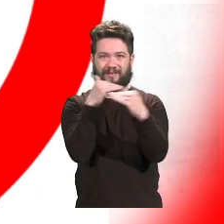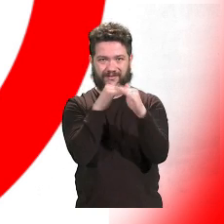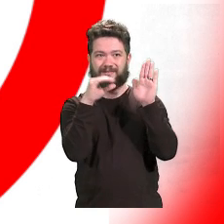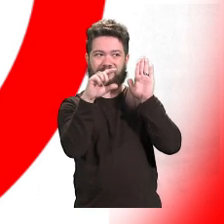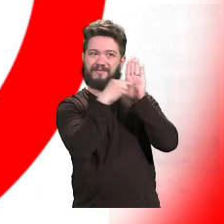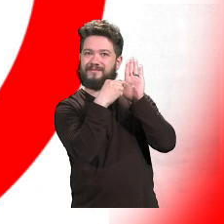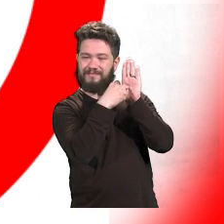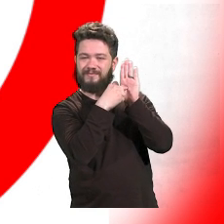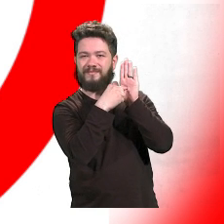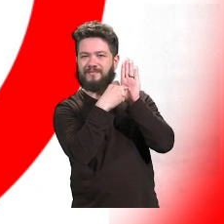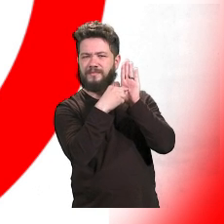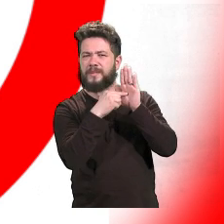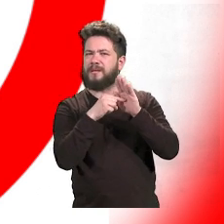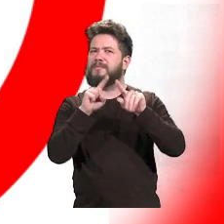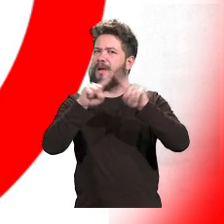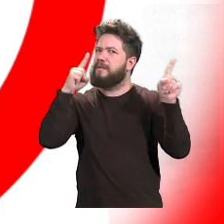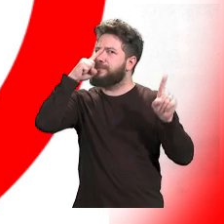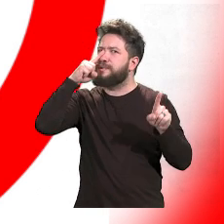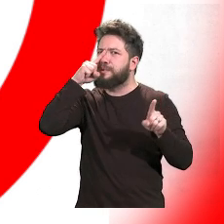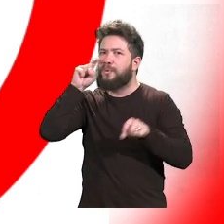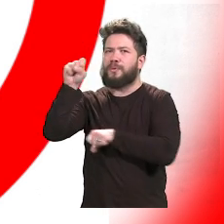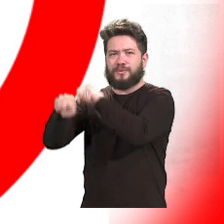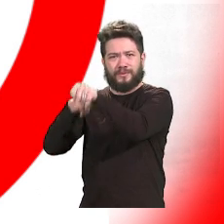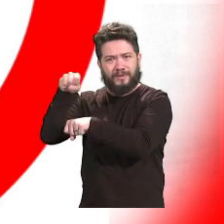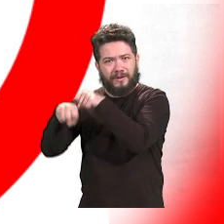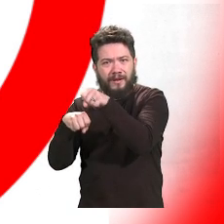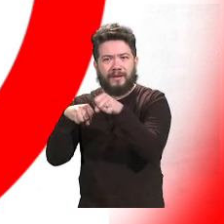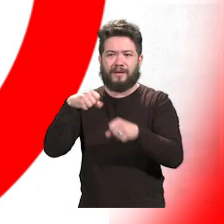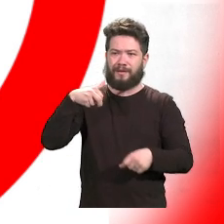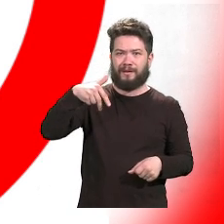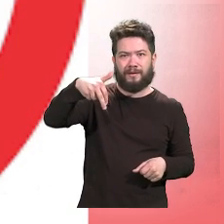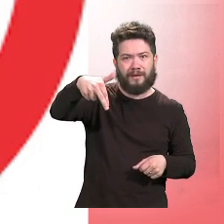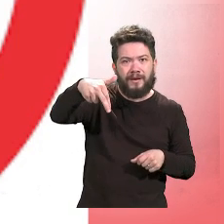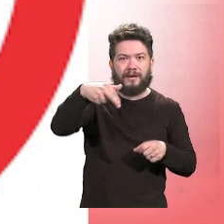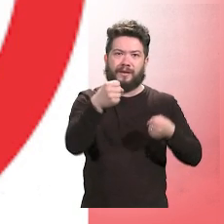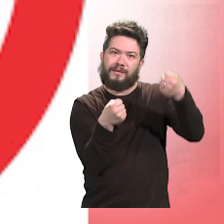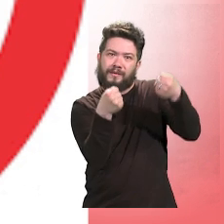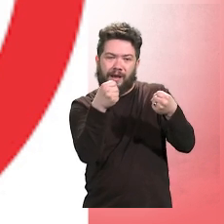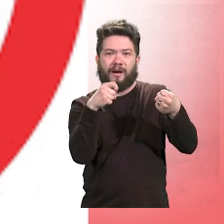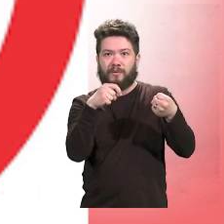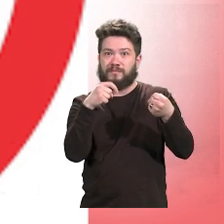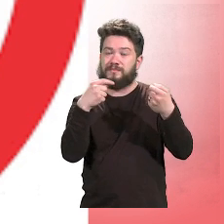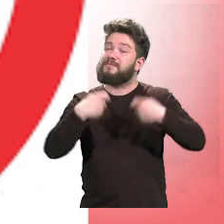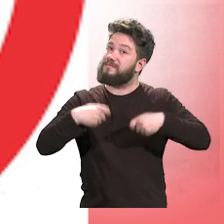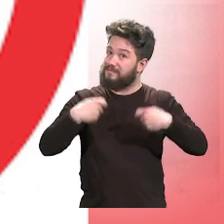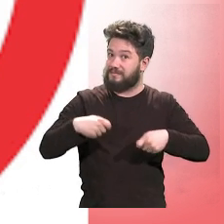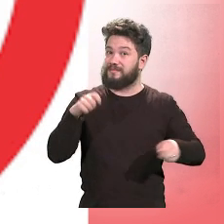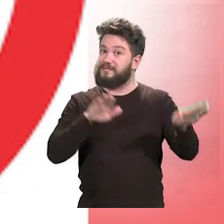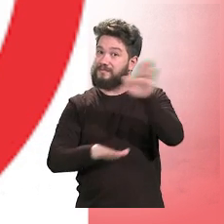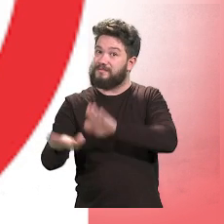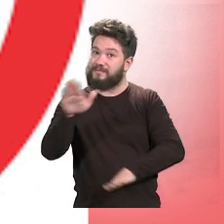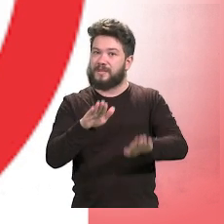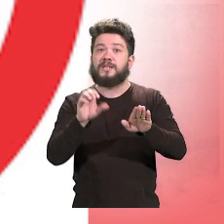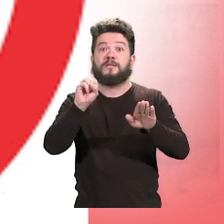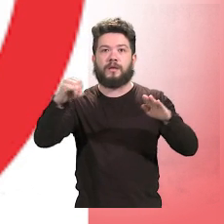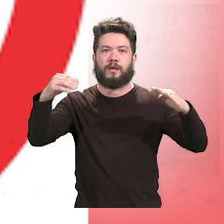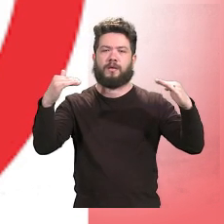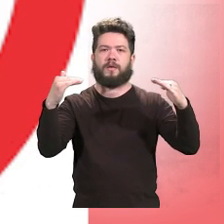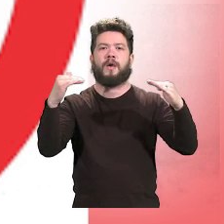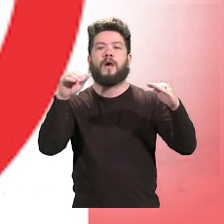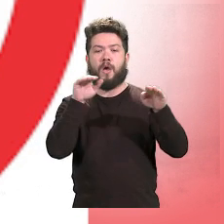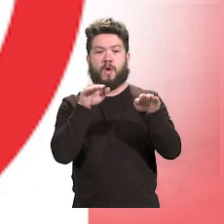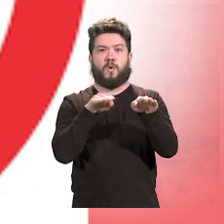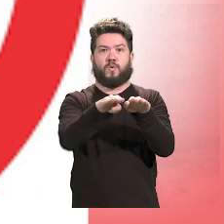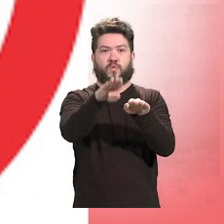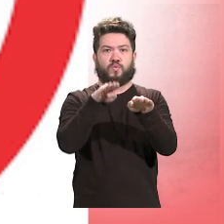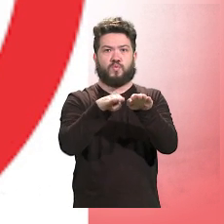Brasileiro, além de ser muito arriscada para o ciclista, para o pedestre e para os motoristas. Isso porque, quando a rua tem